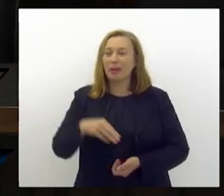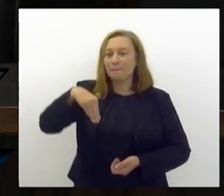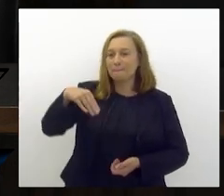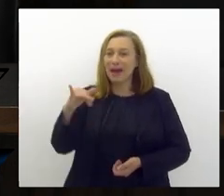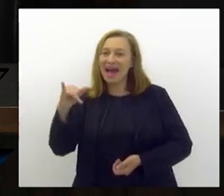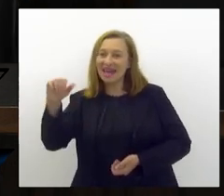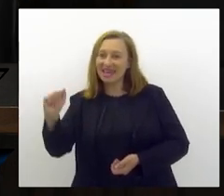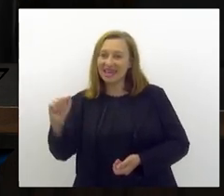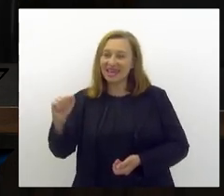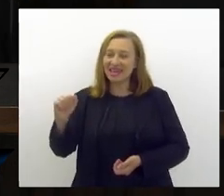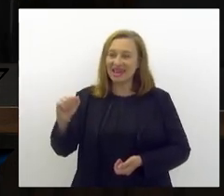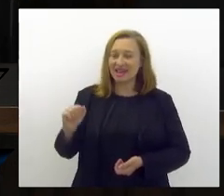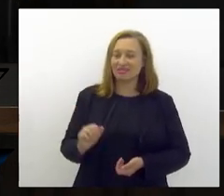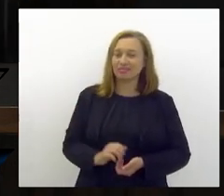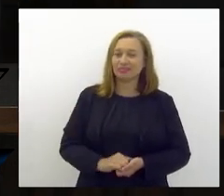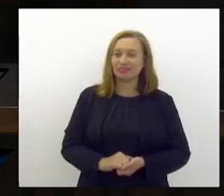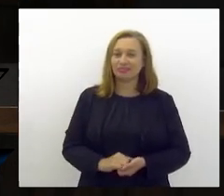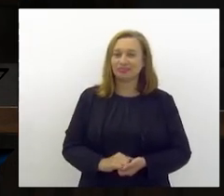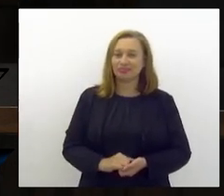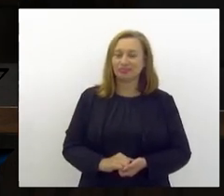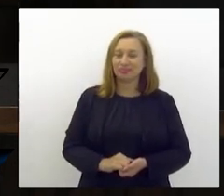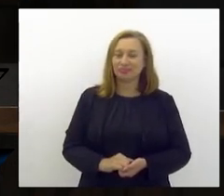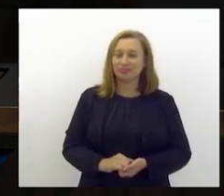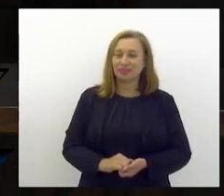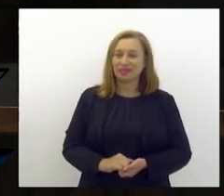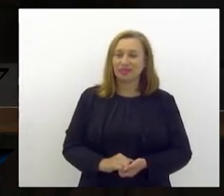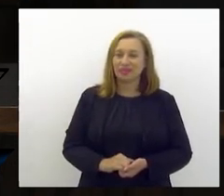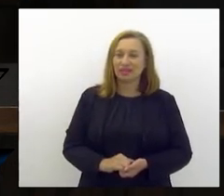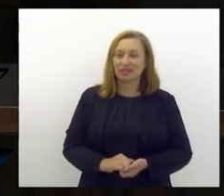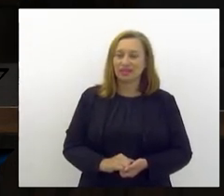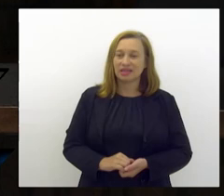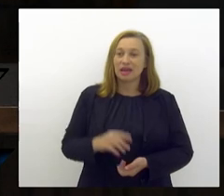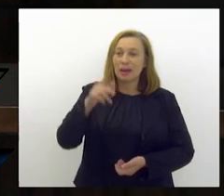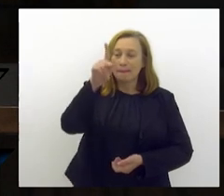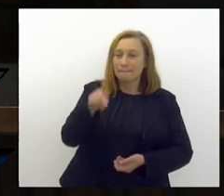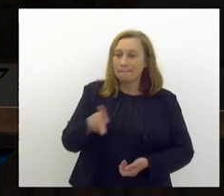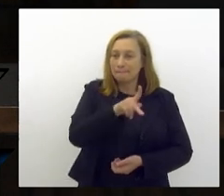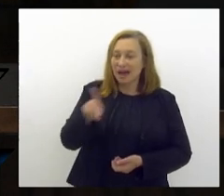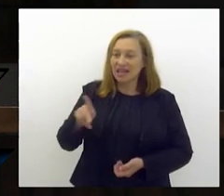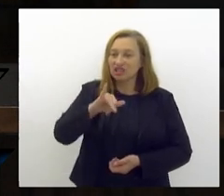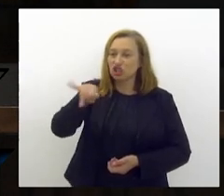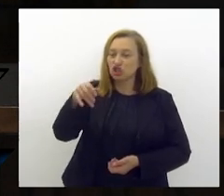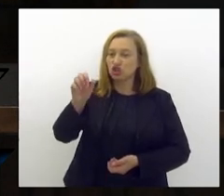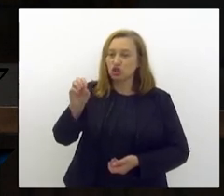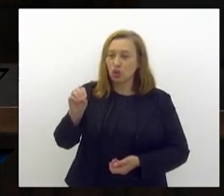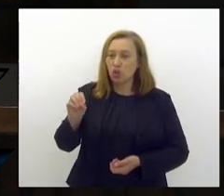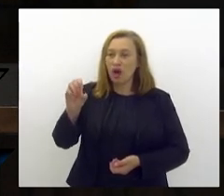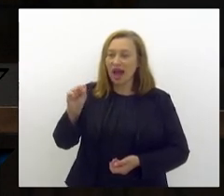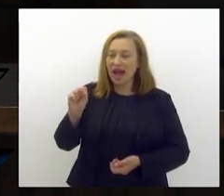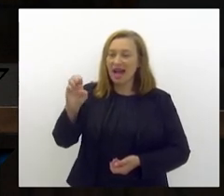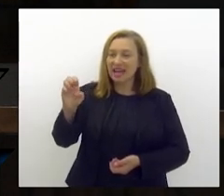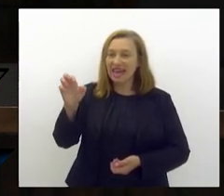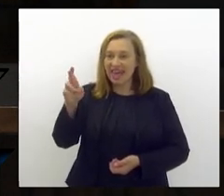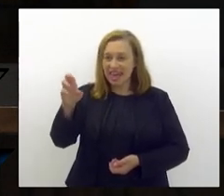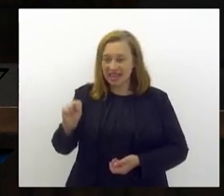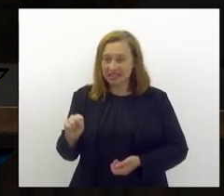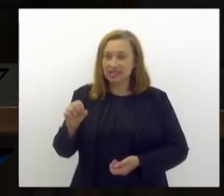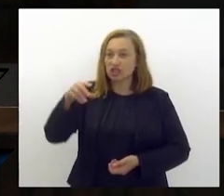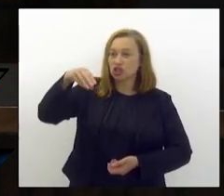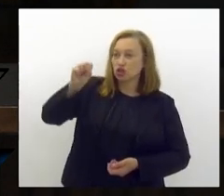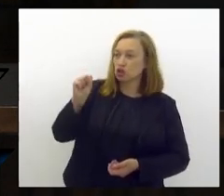da Graça Vicorito Bertges, Padre Juarez Carvalho Sampaio,